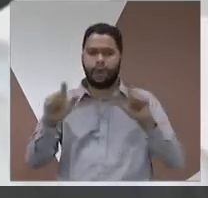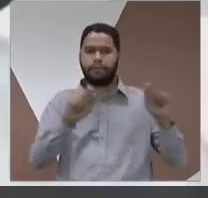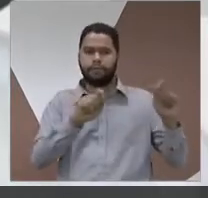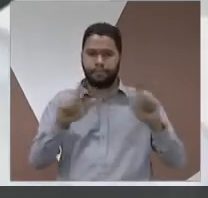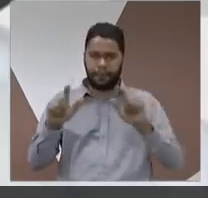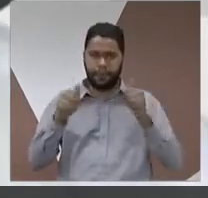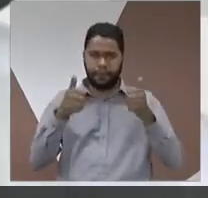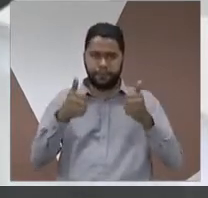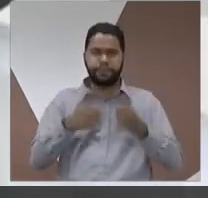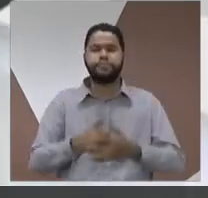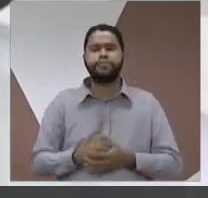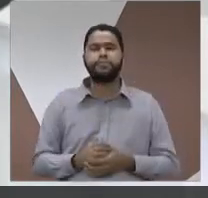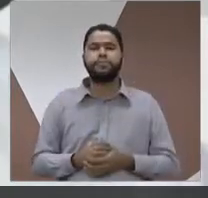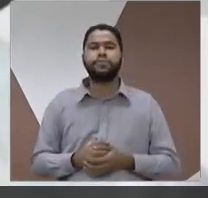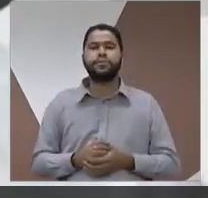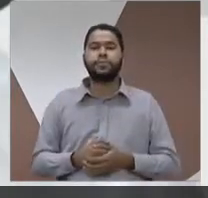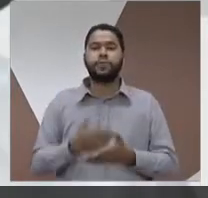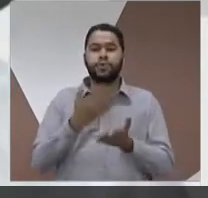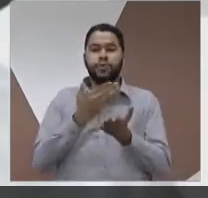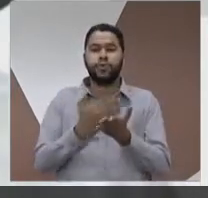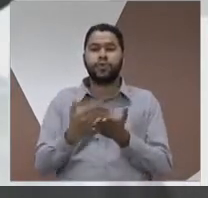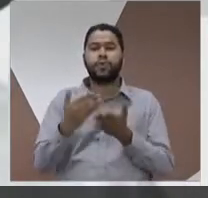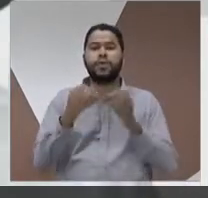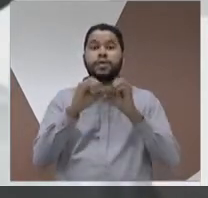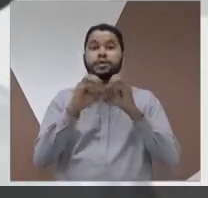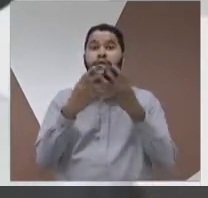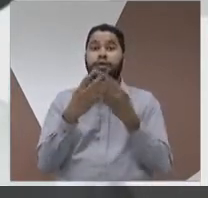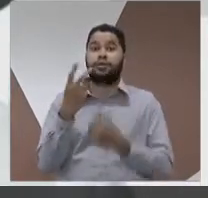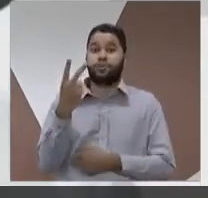não? Vamos dar início, então, no slide 2.